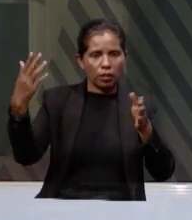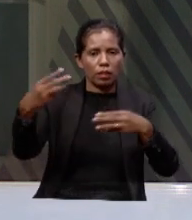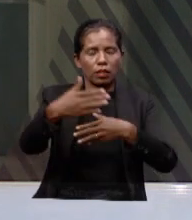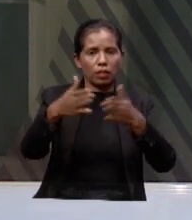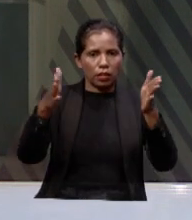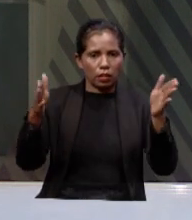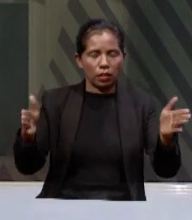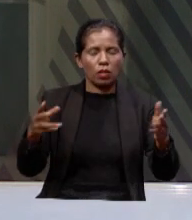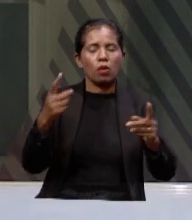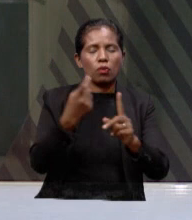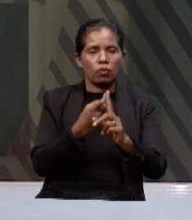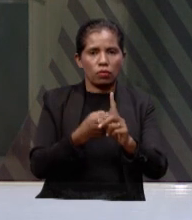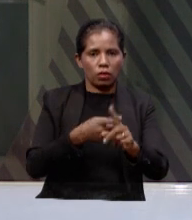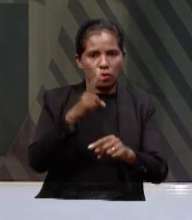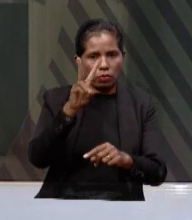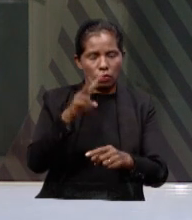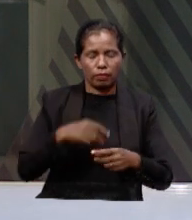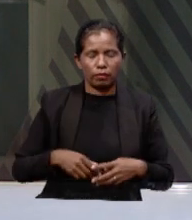durante Fulang Rua.